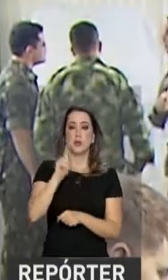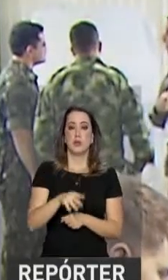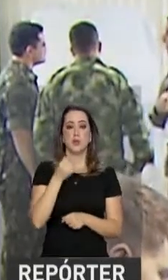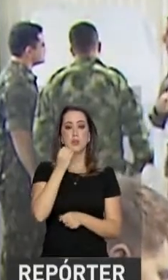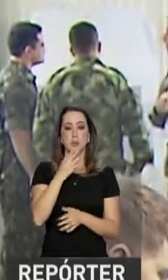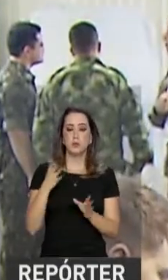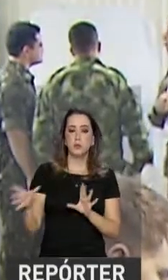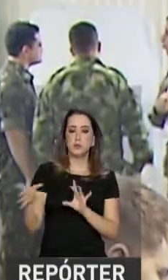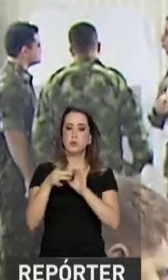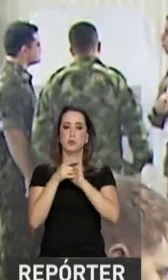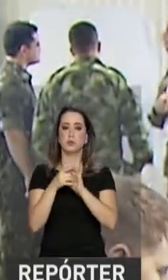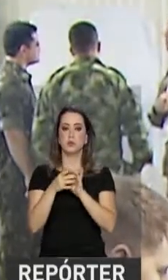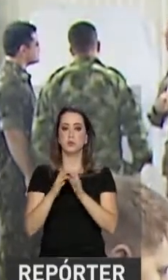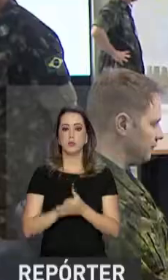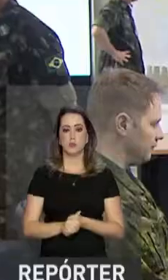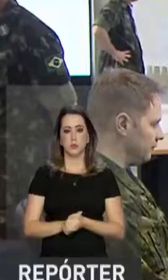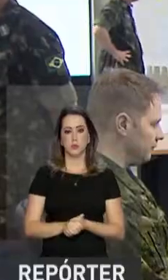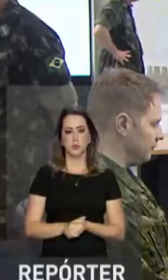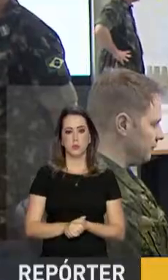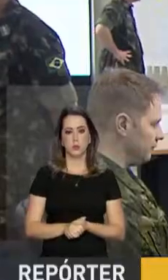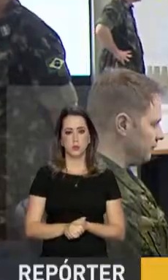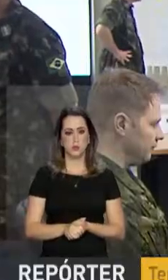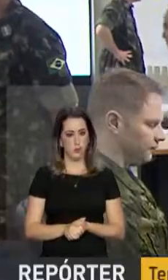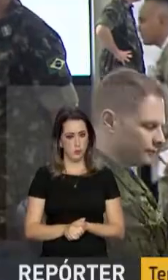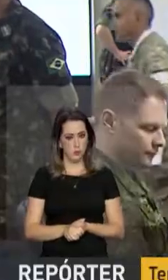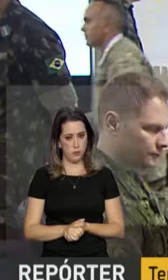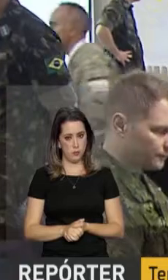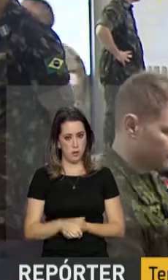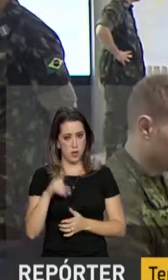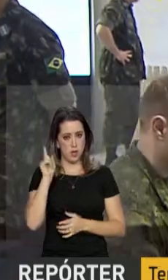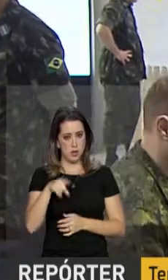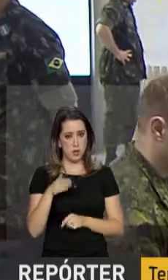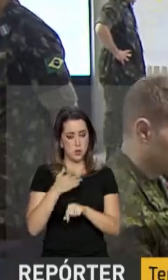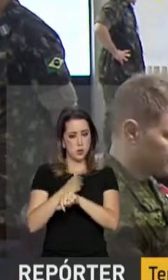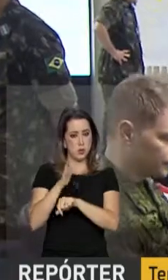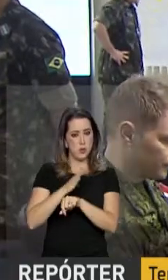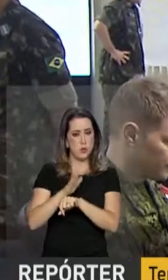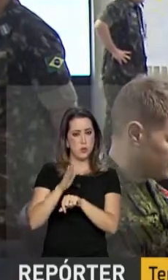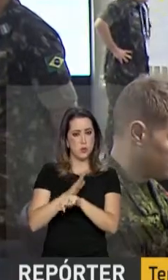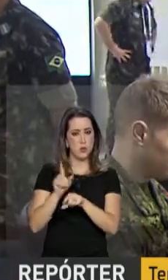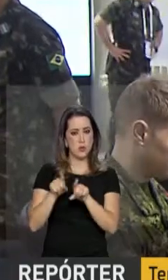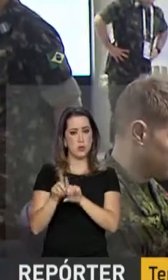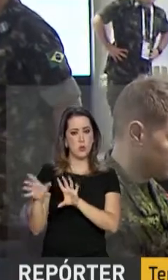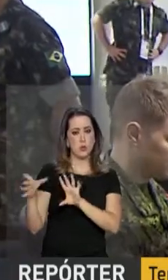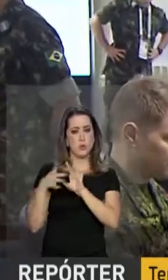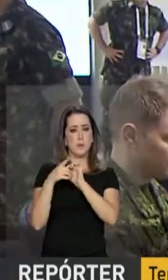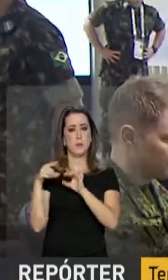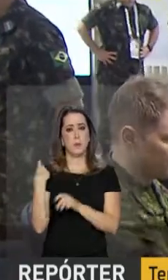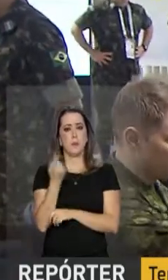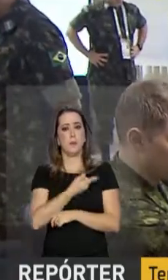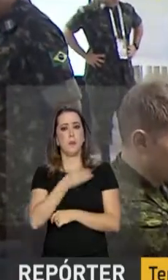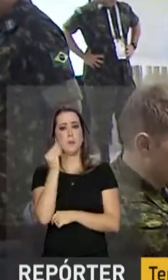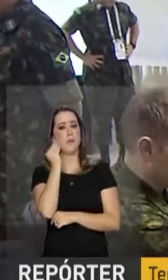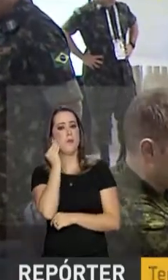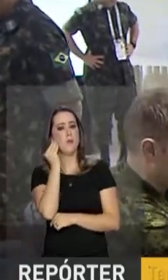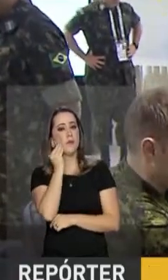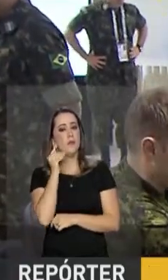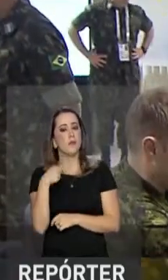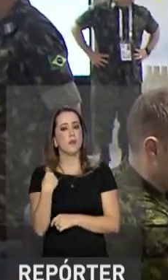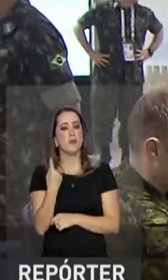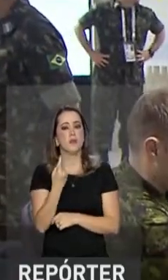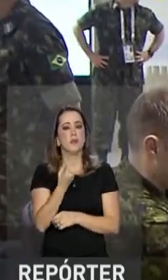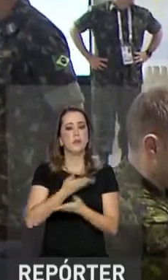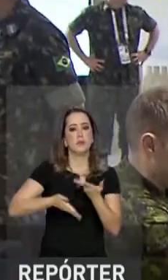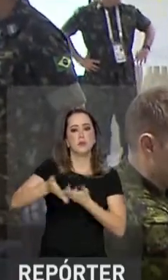para estreitar relações. Isso entrelaça a todos os exércitos, verdade? Para que tenhamos uma amizade e intercâmbio